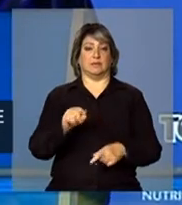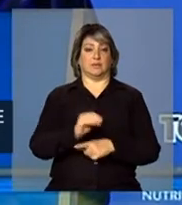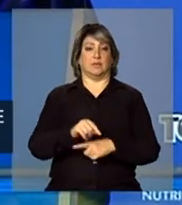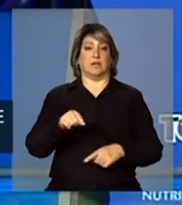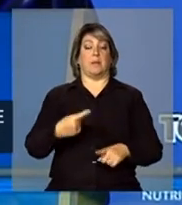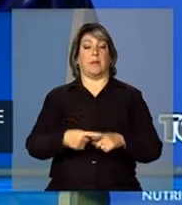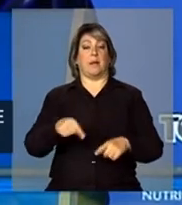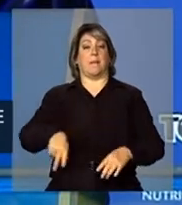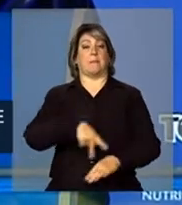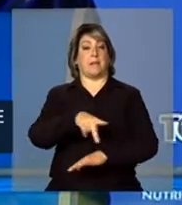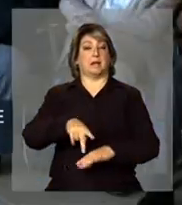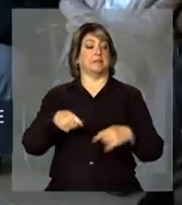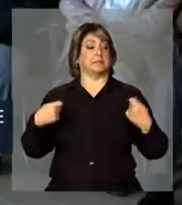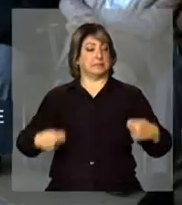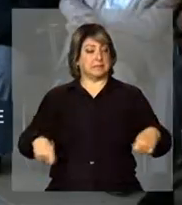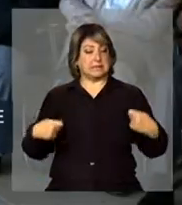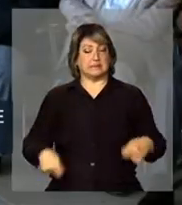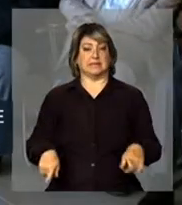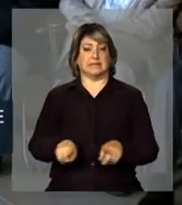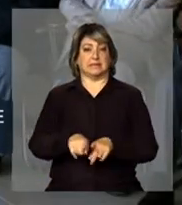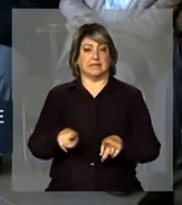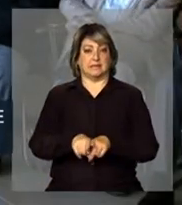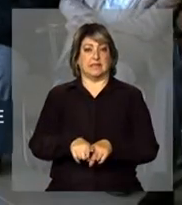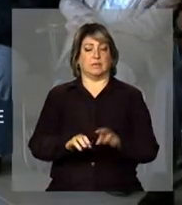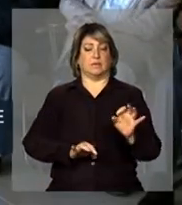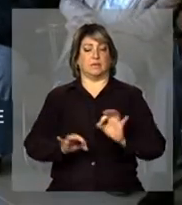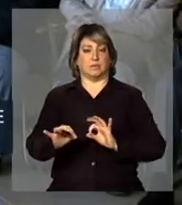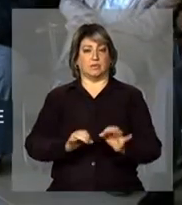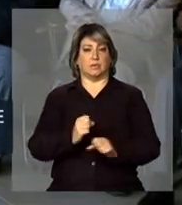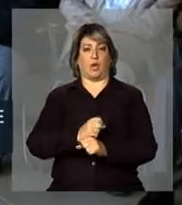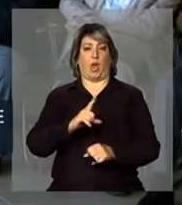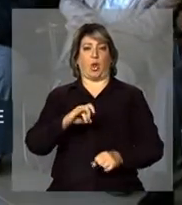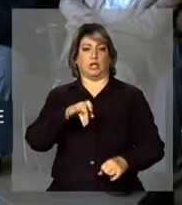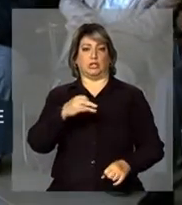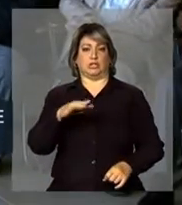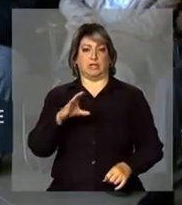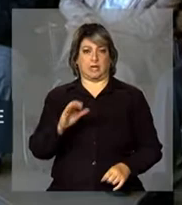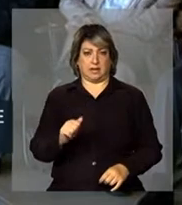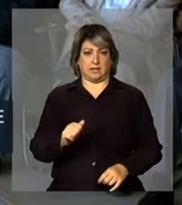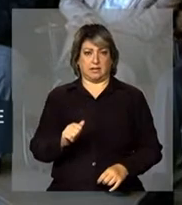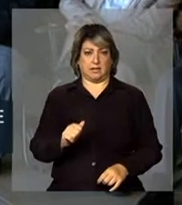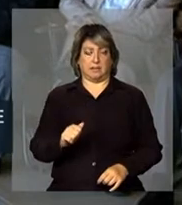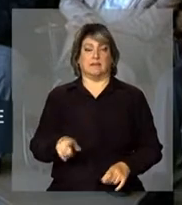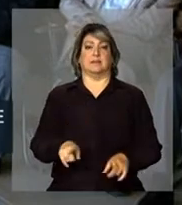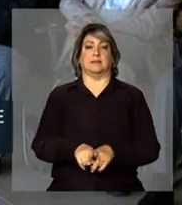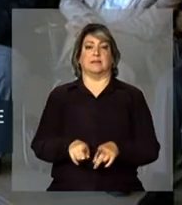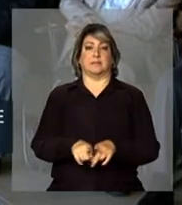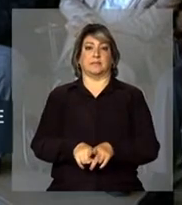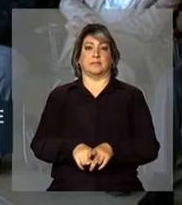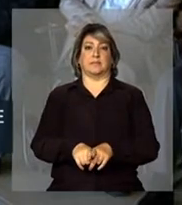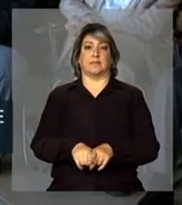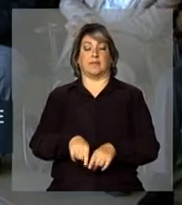país precisa de uma infraestrutura logística. E logística tanto é a